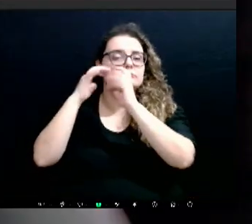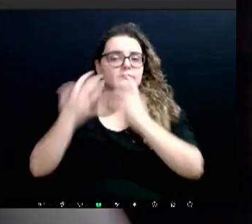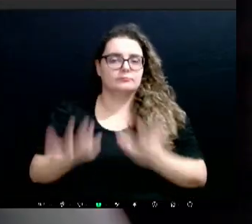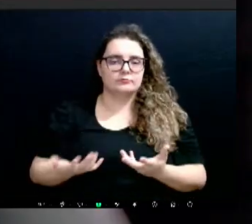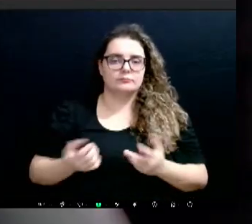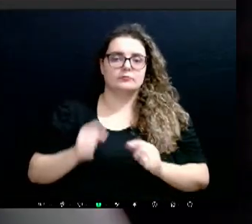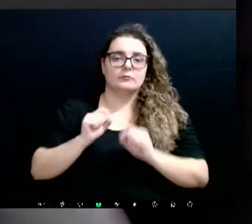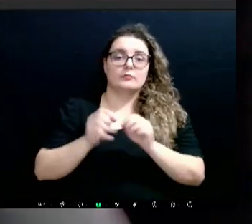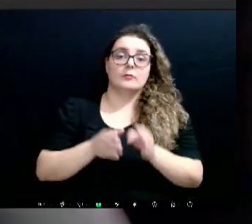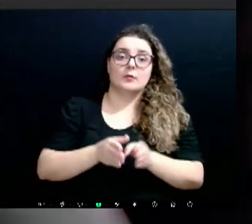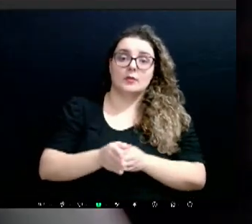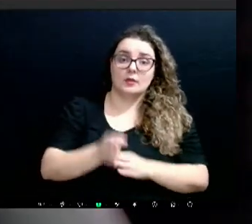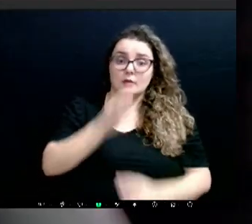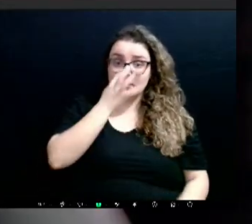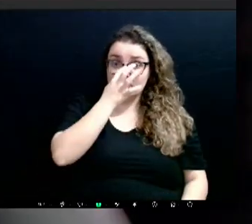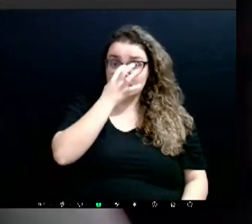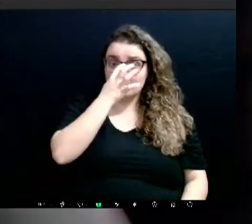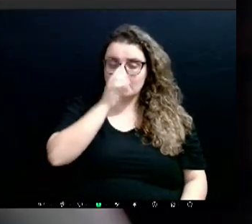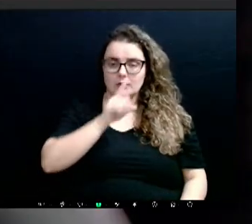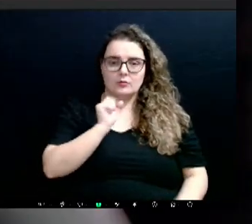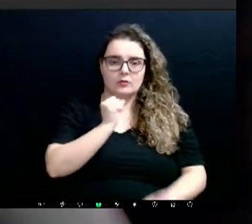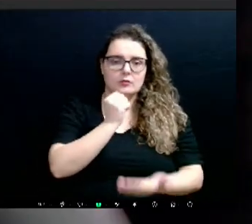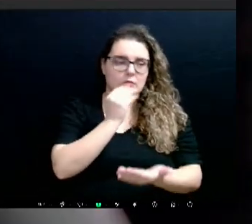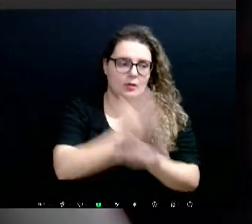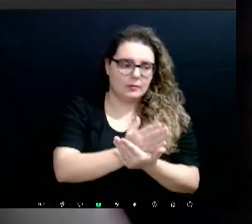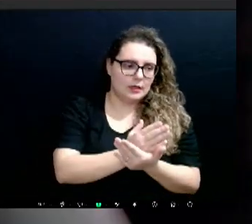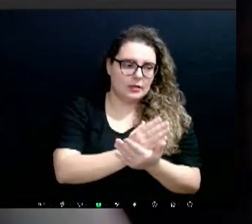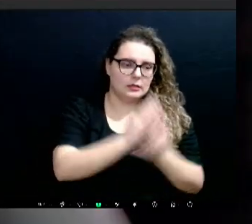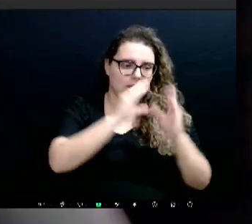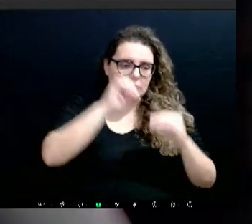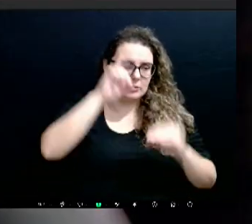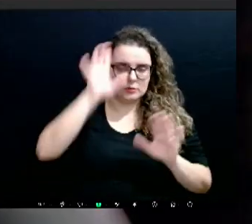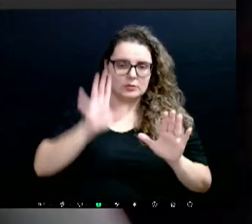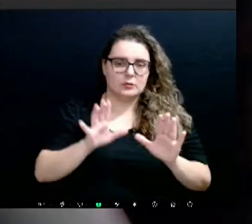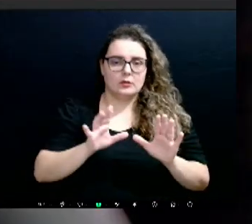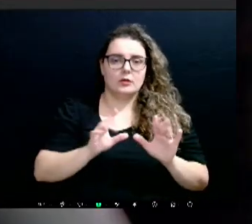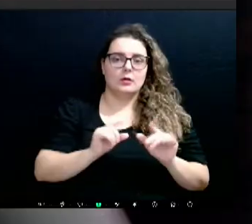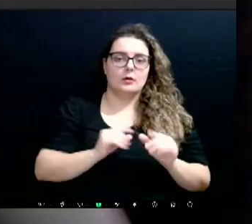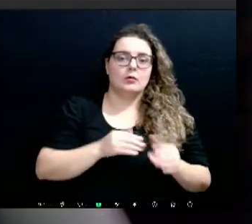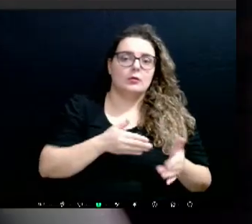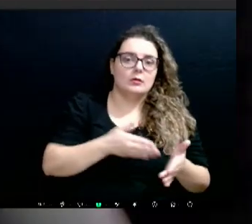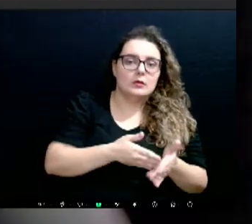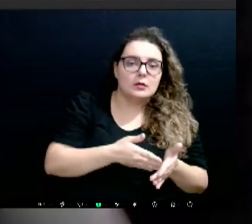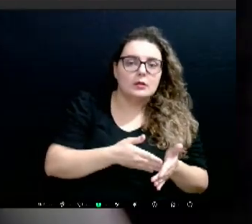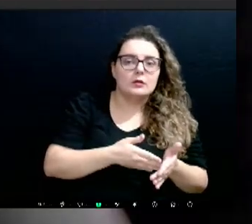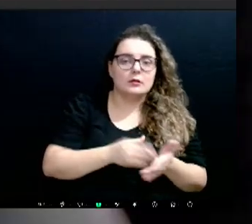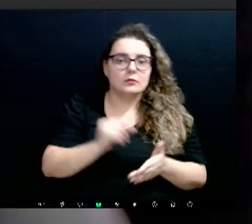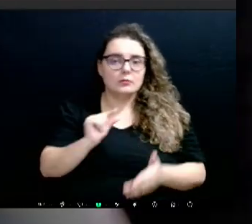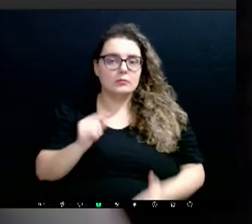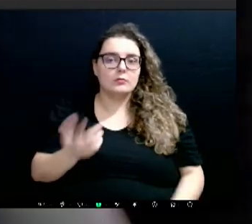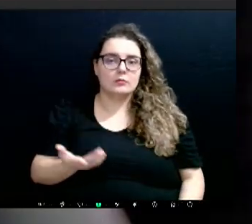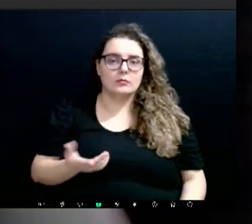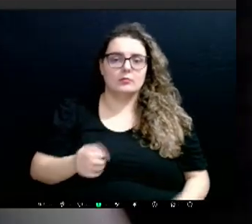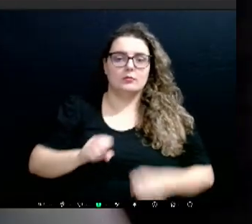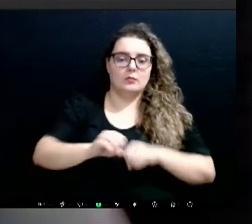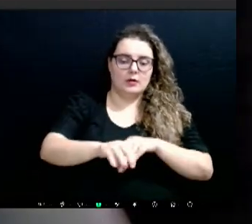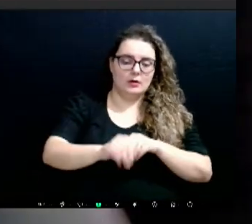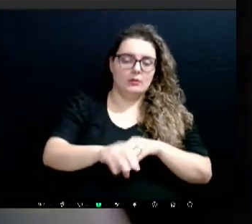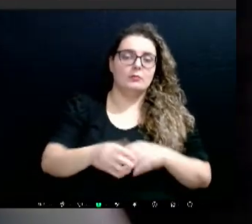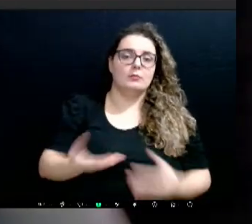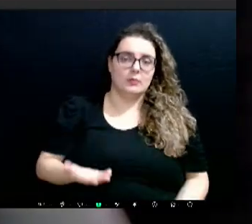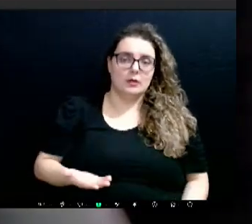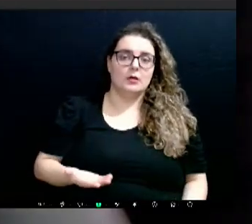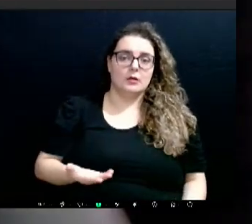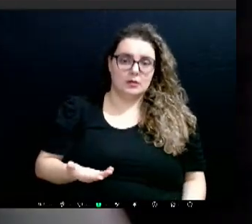é que não tenha essa parada abrupta, mas que primeiro a gente coloque como se fosse uma educação até, né,